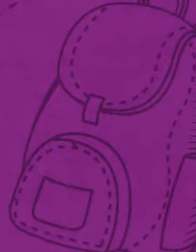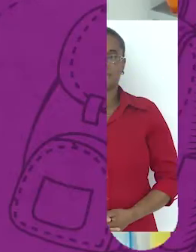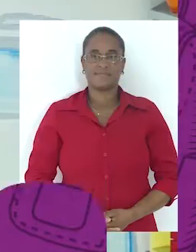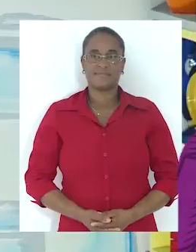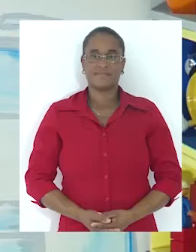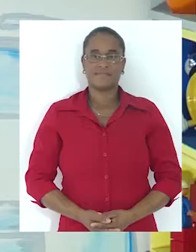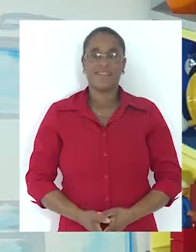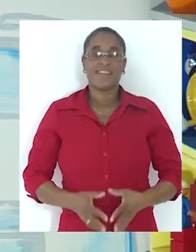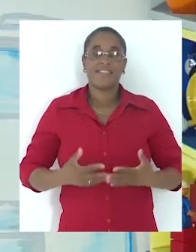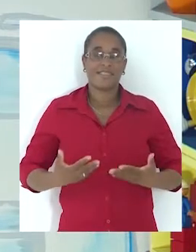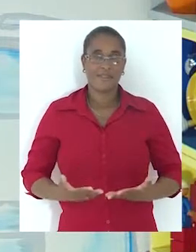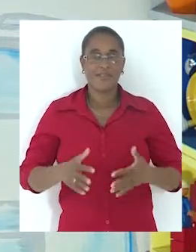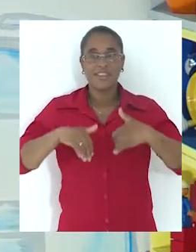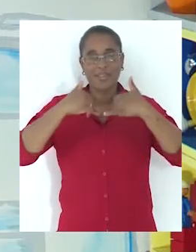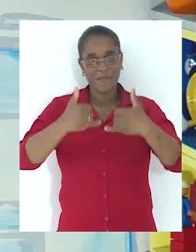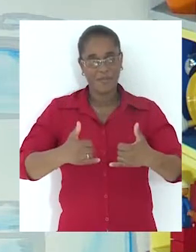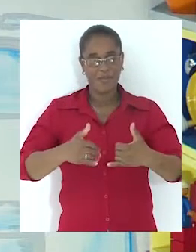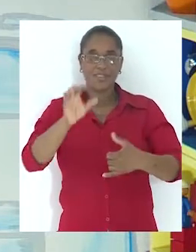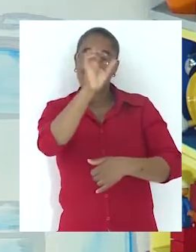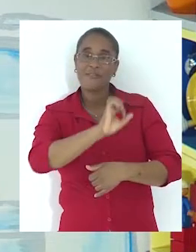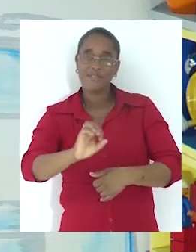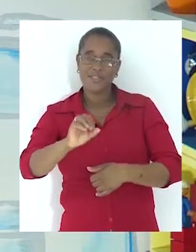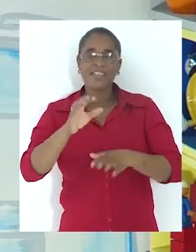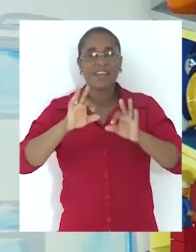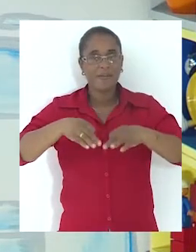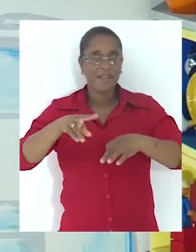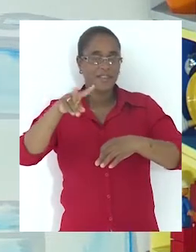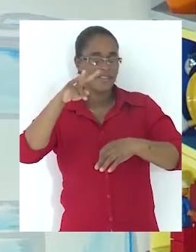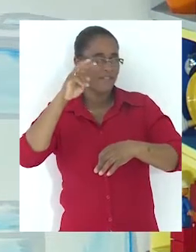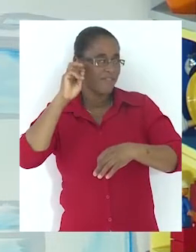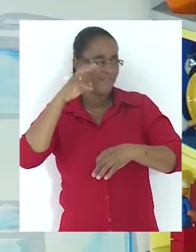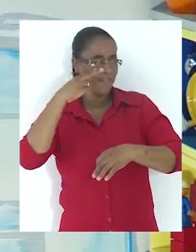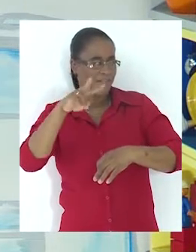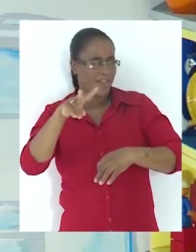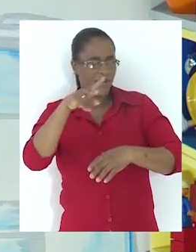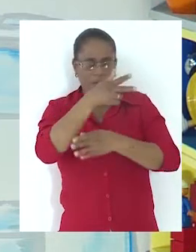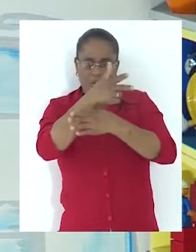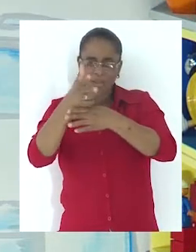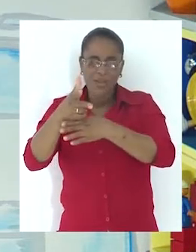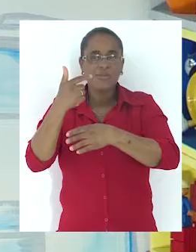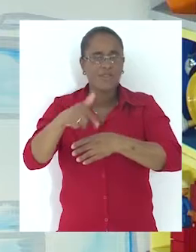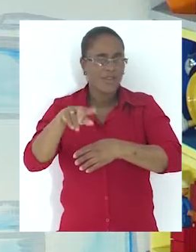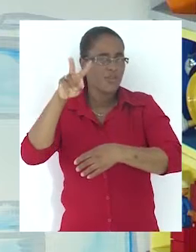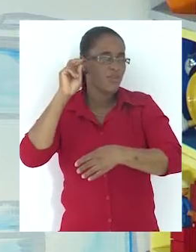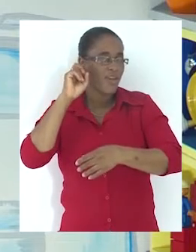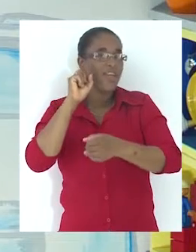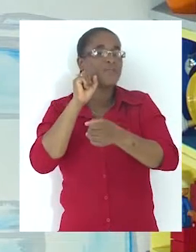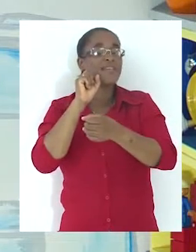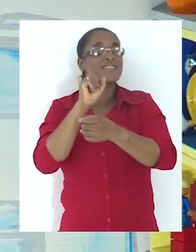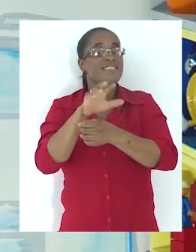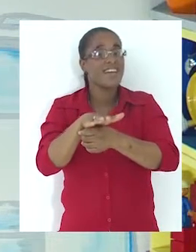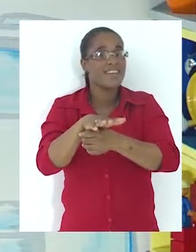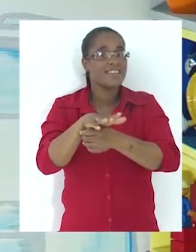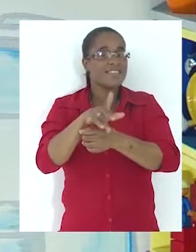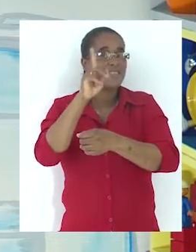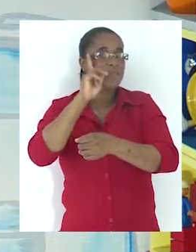isto. Então, depois de terem visualizado o vídeo e terem escutado as mensagens